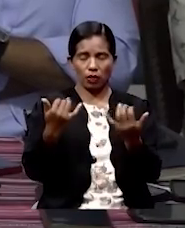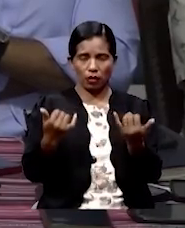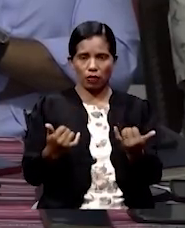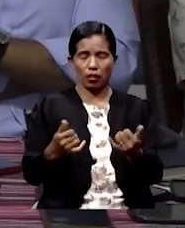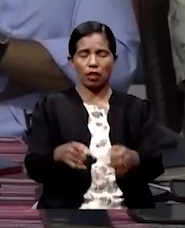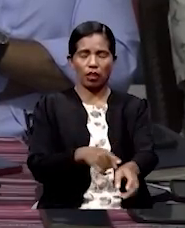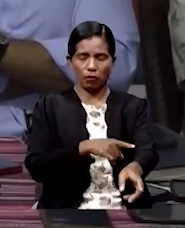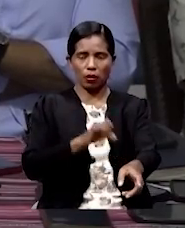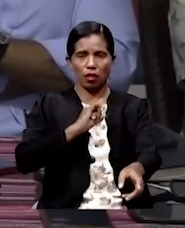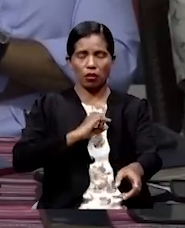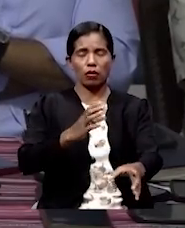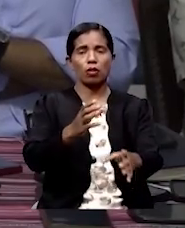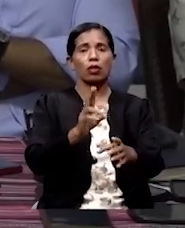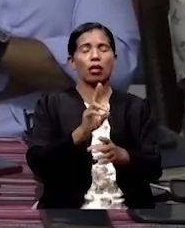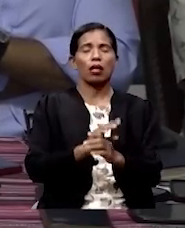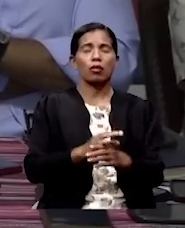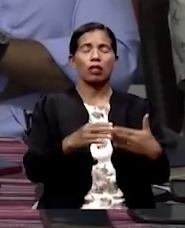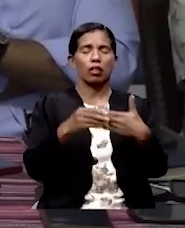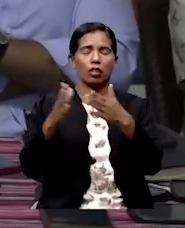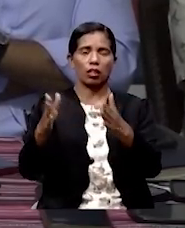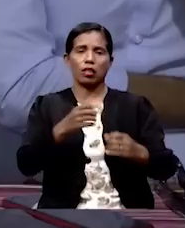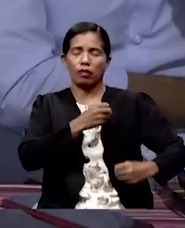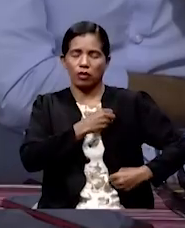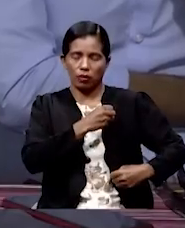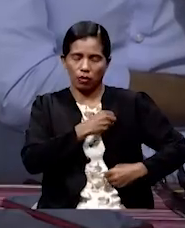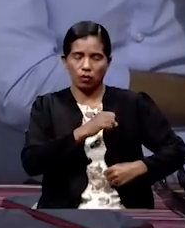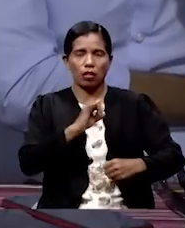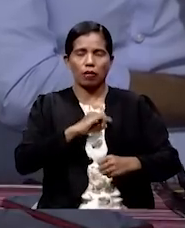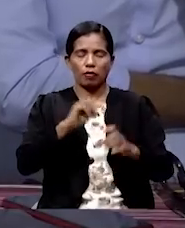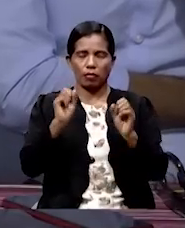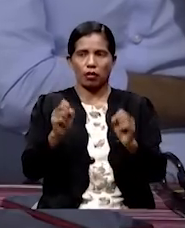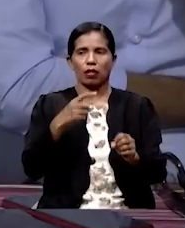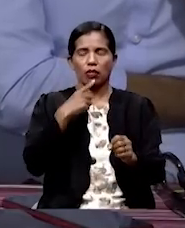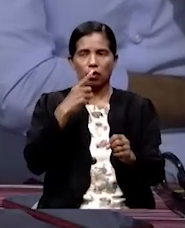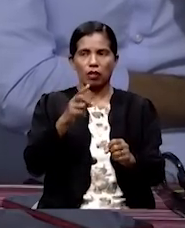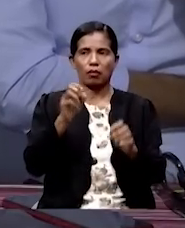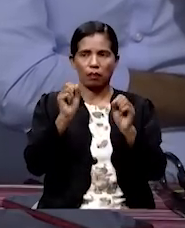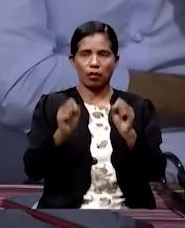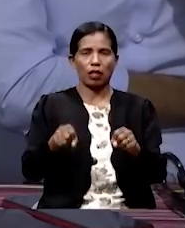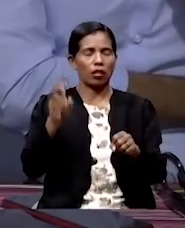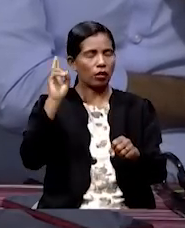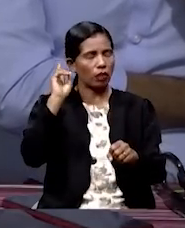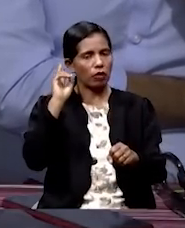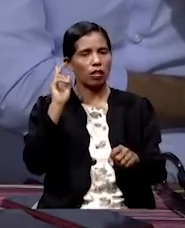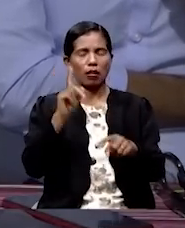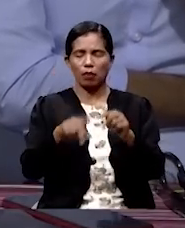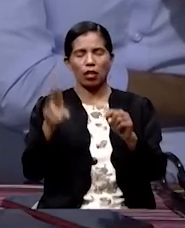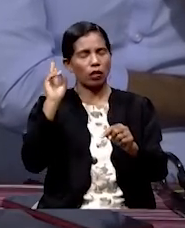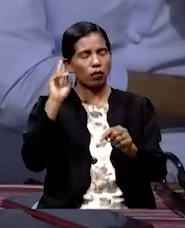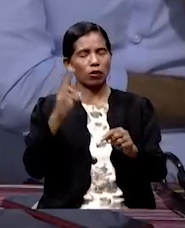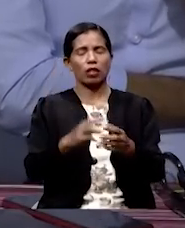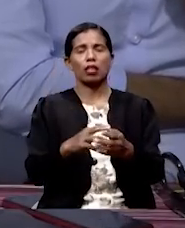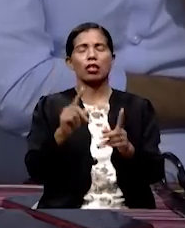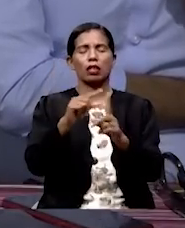bem que as forças armadas, maca se colhia. Vele, rona, boatos. A minha mão Maria